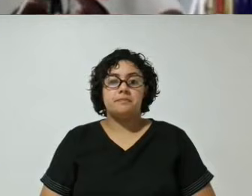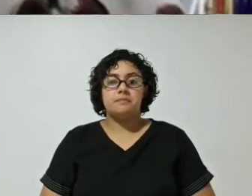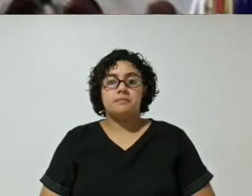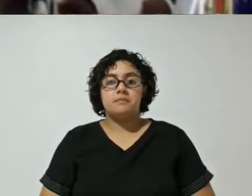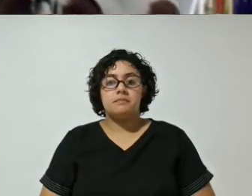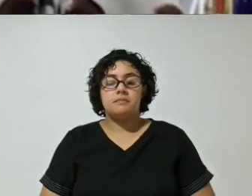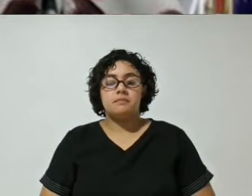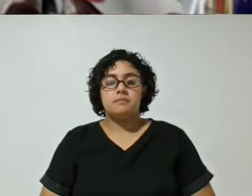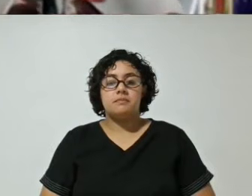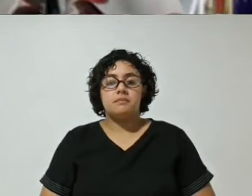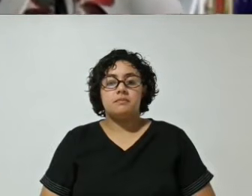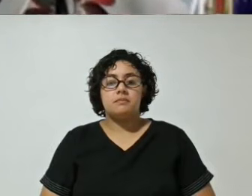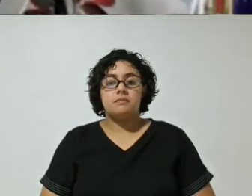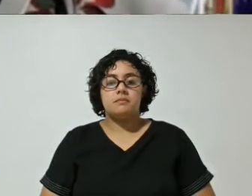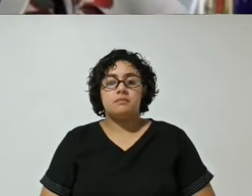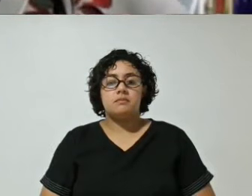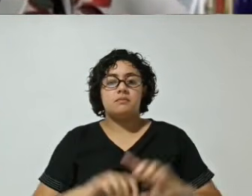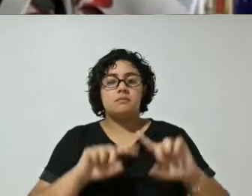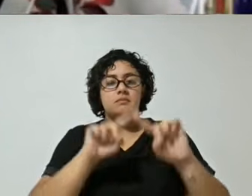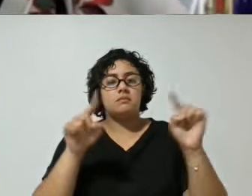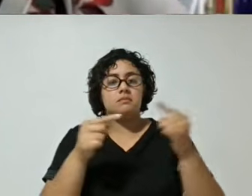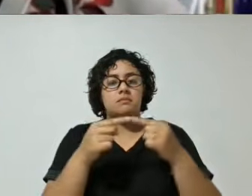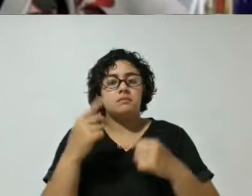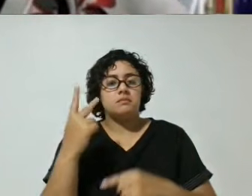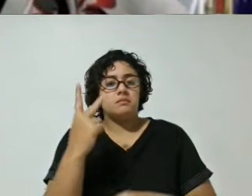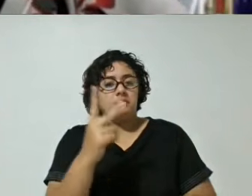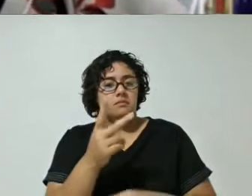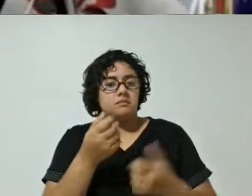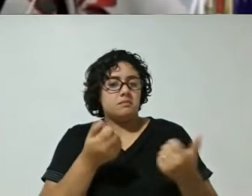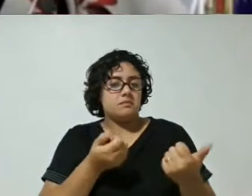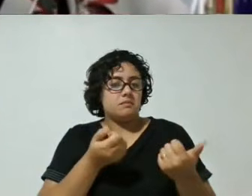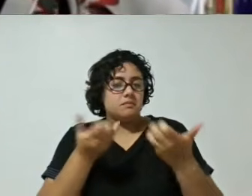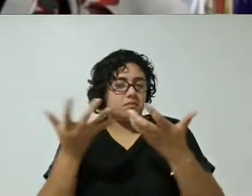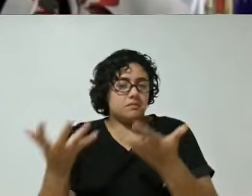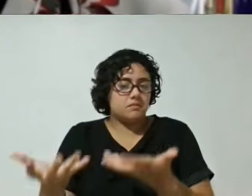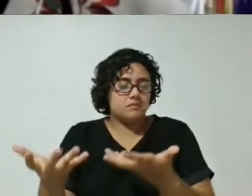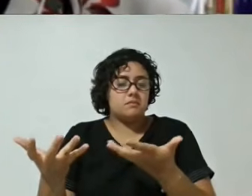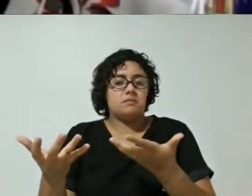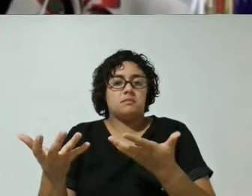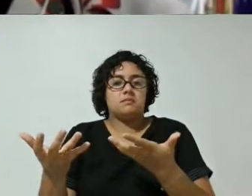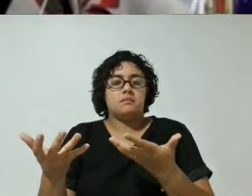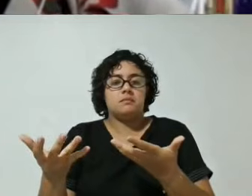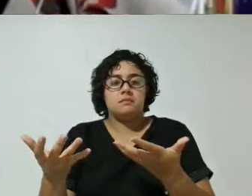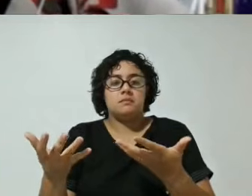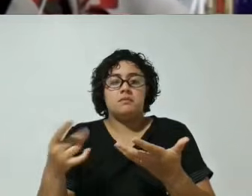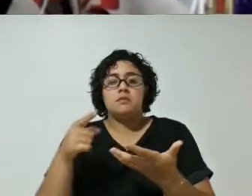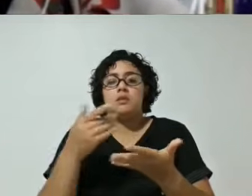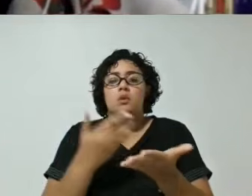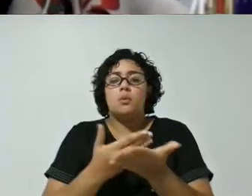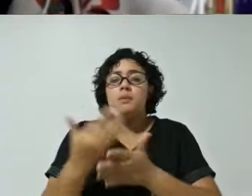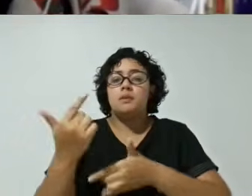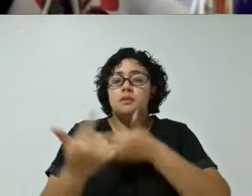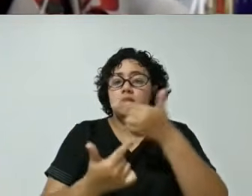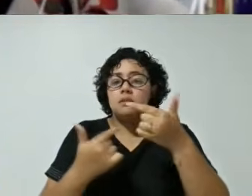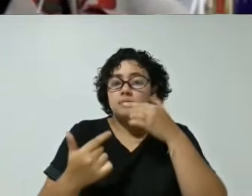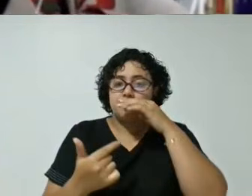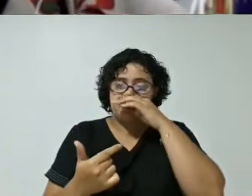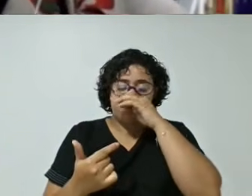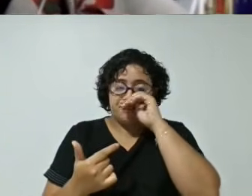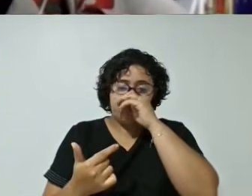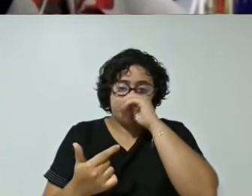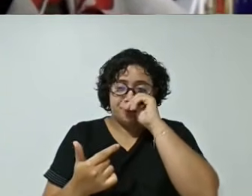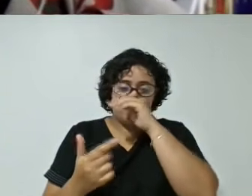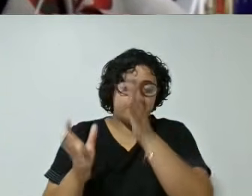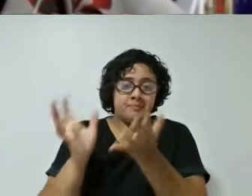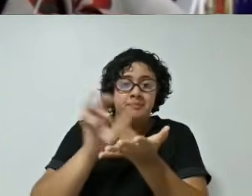E nesse sentido, você compunha, quando você começou a trabalhar lá no Centro Cultural, você já tinha uma relação